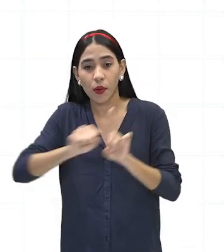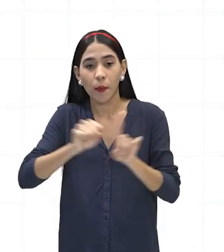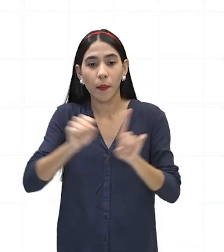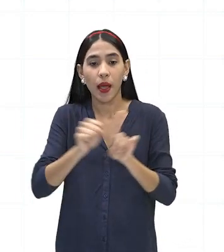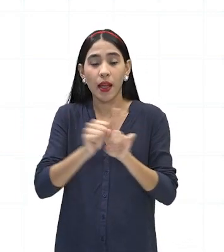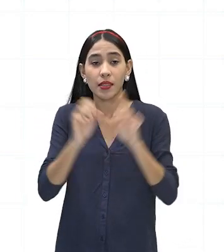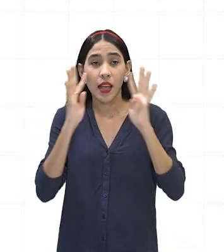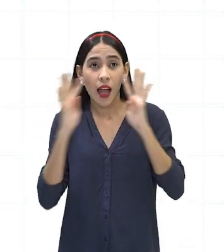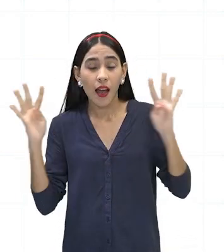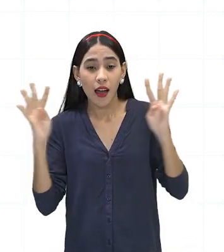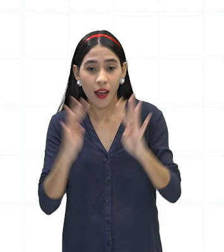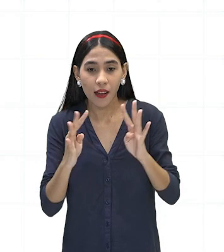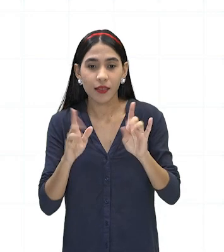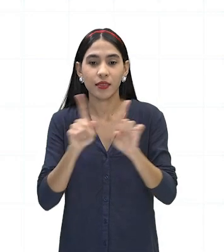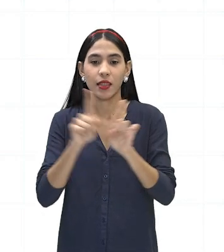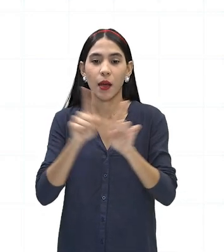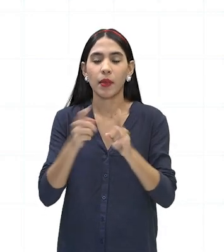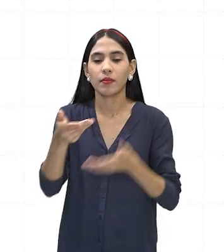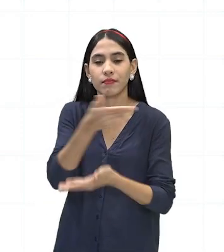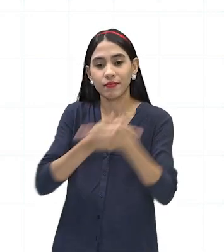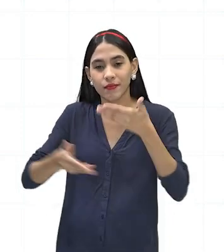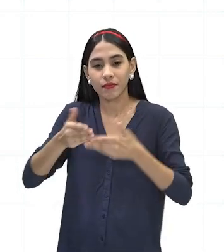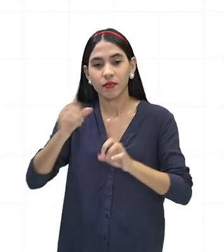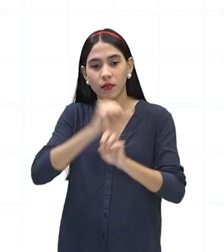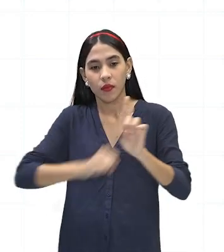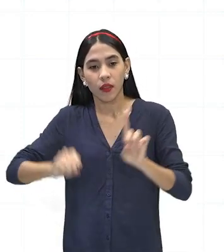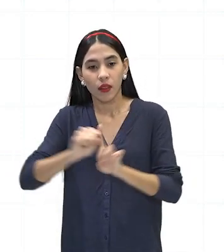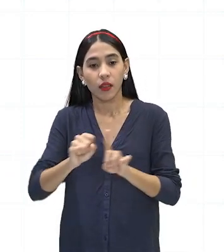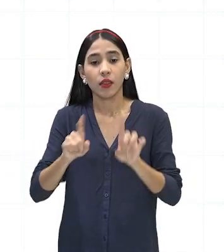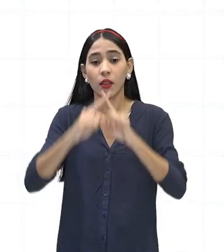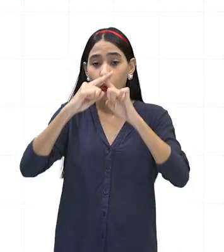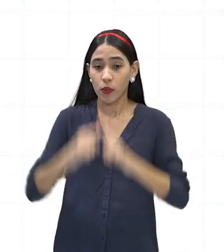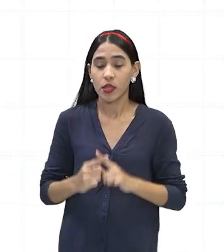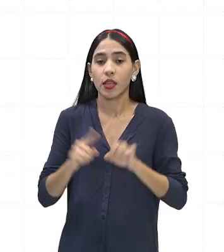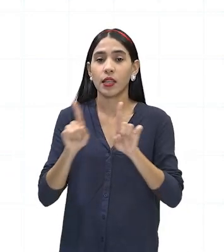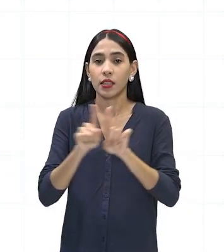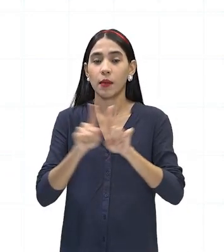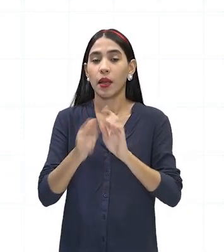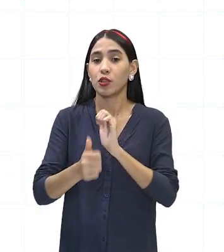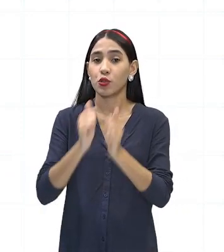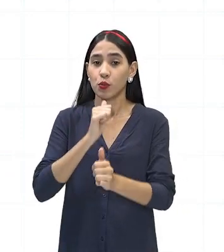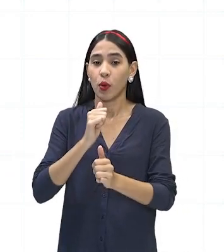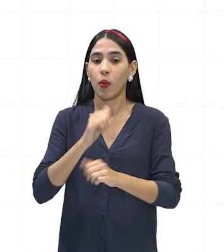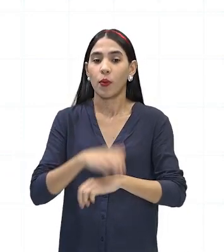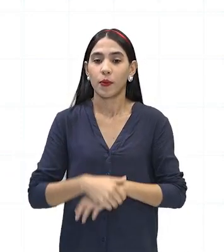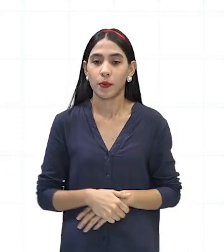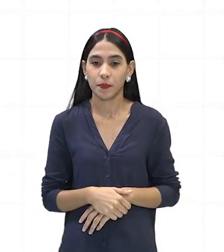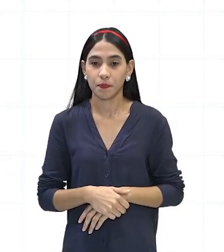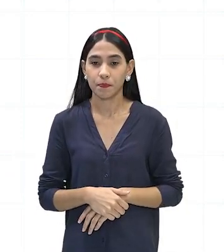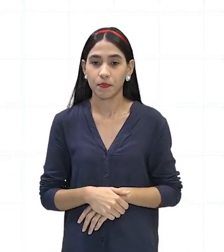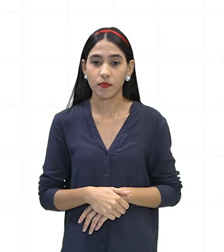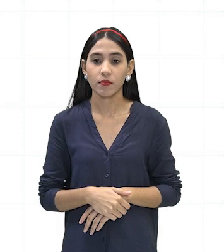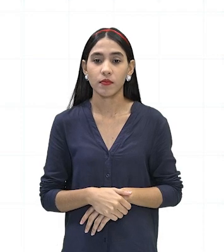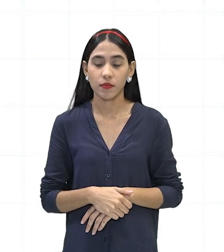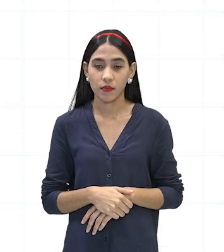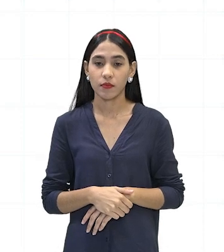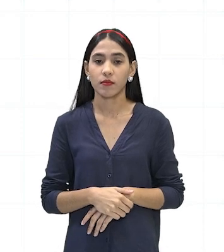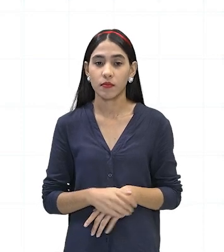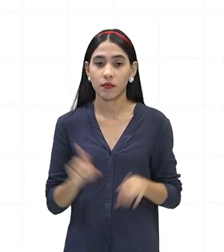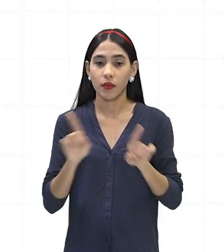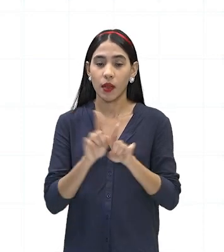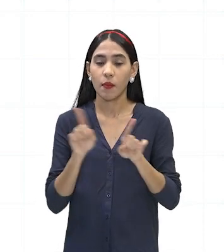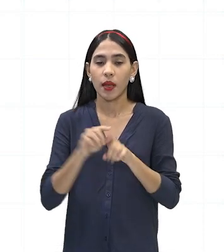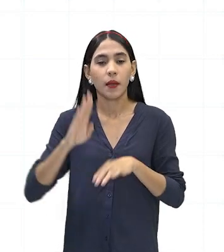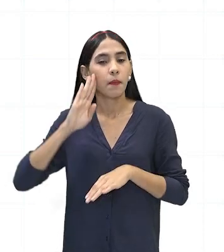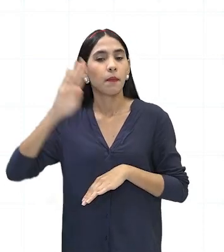de entretenimento, integração social e competitivamente como desporto. E aí um dos elementos